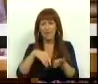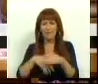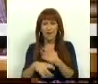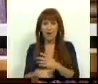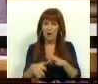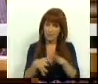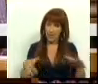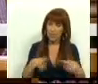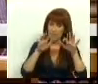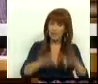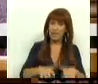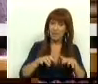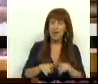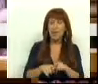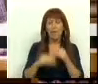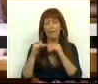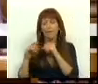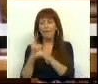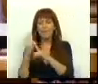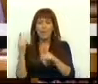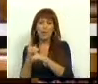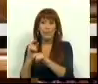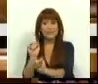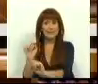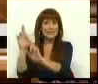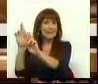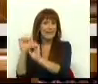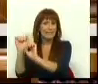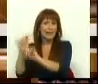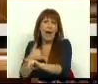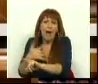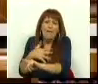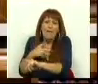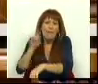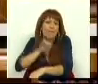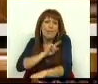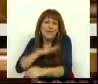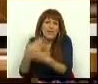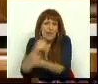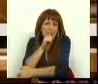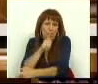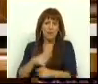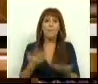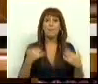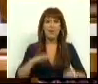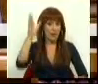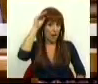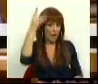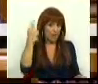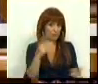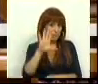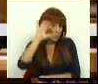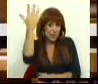da maioria parlamentar para sustentar o seu desejo de privatização. Ocorre que Almada, por